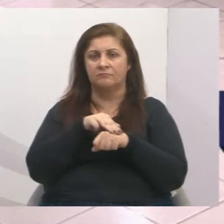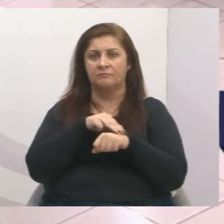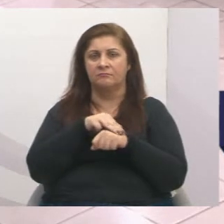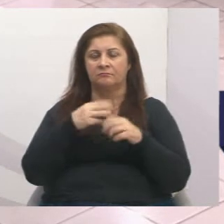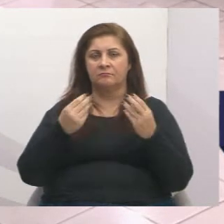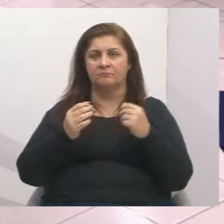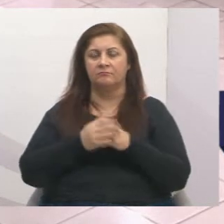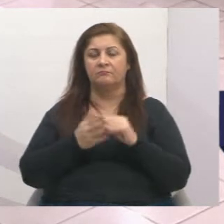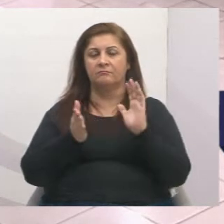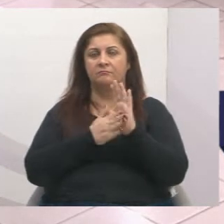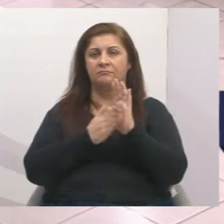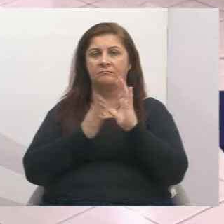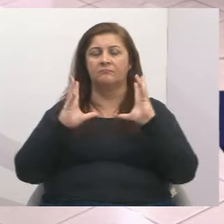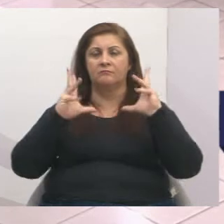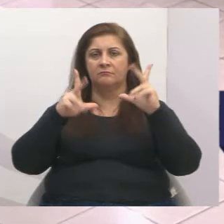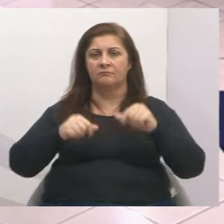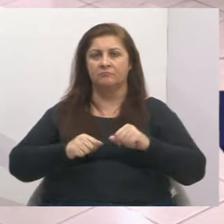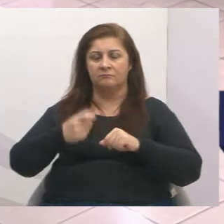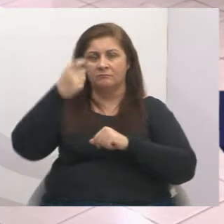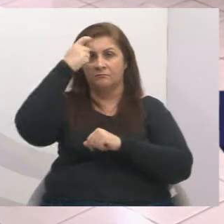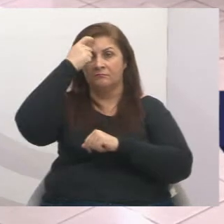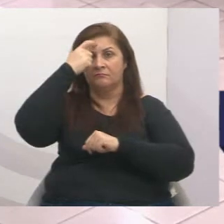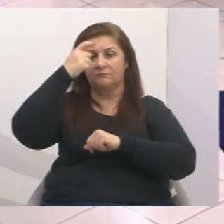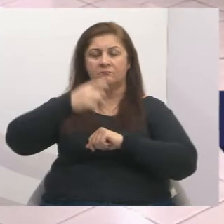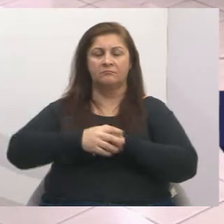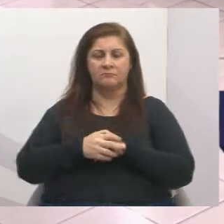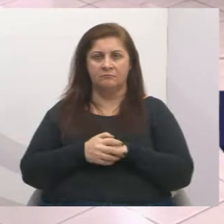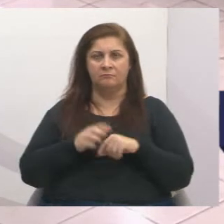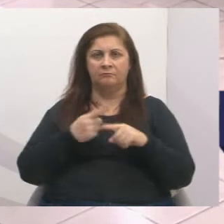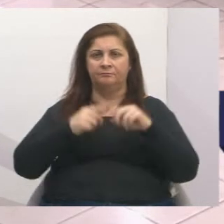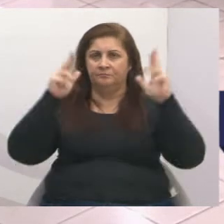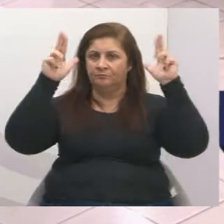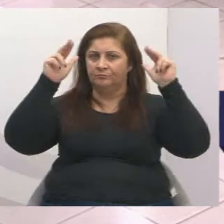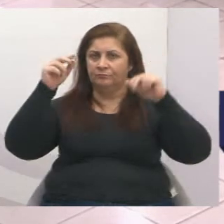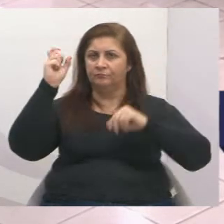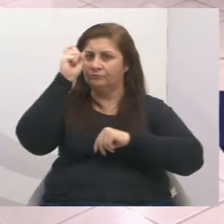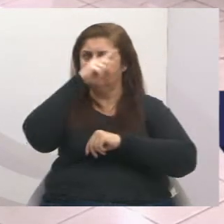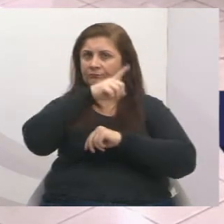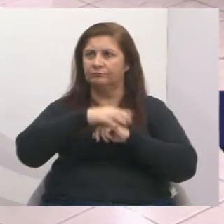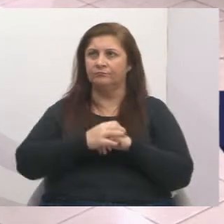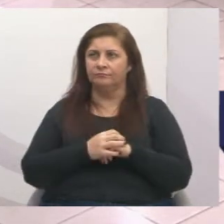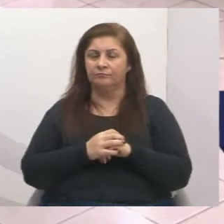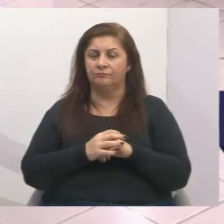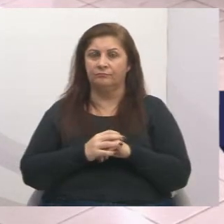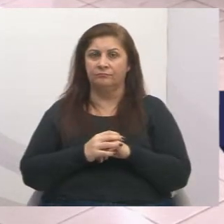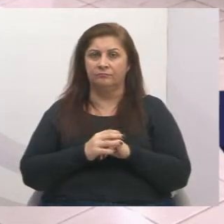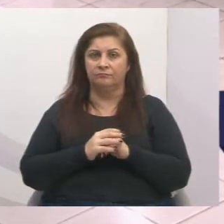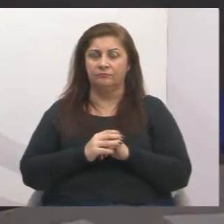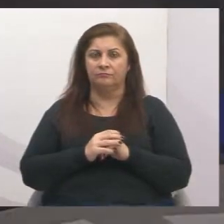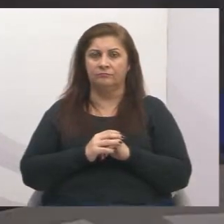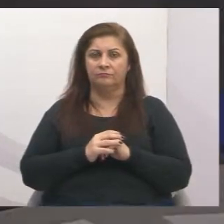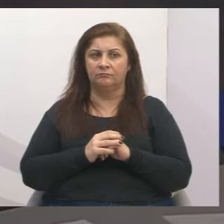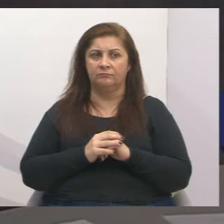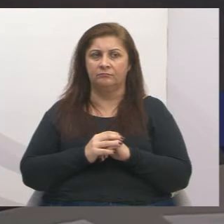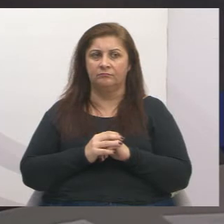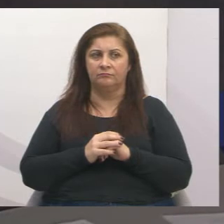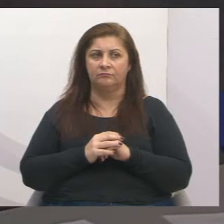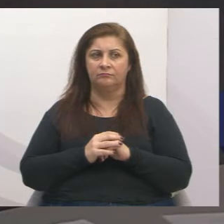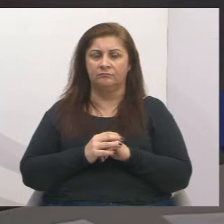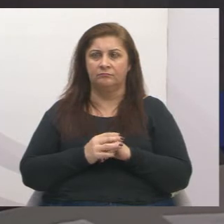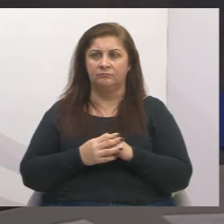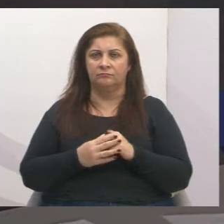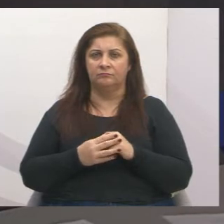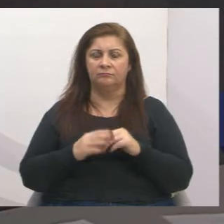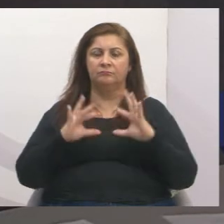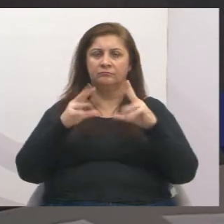aqui parabenizar a todos pela maturidade que esse tema tão difícil, ele foi aí, que